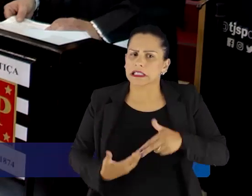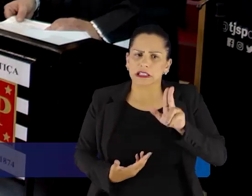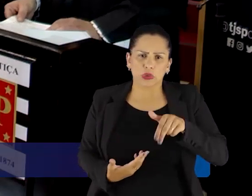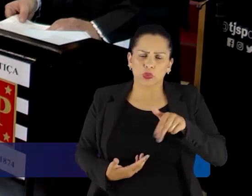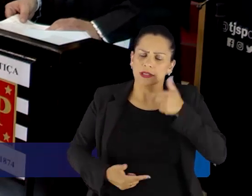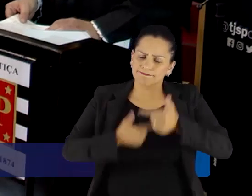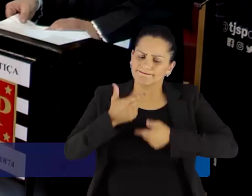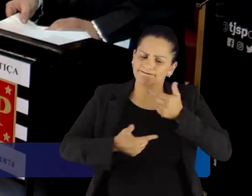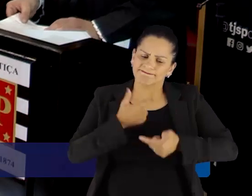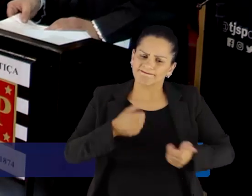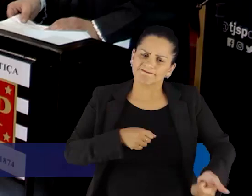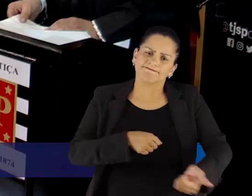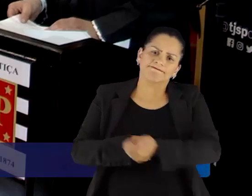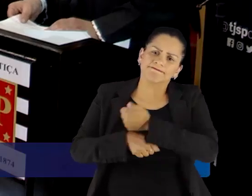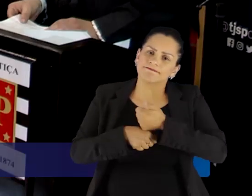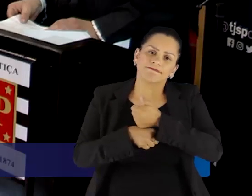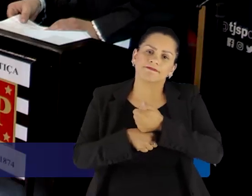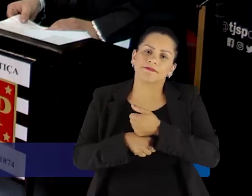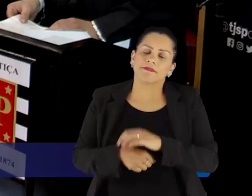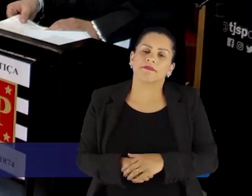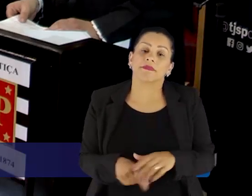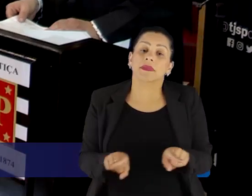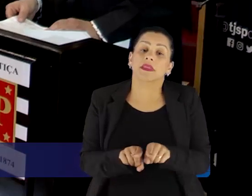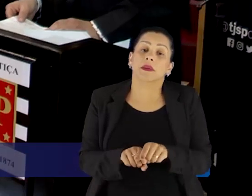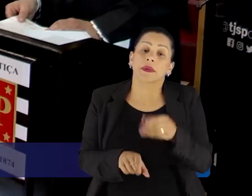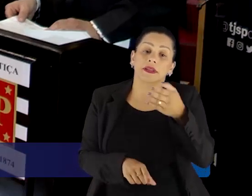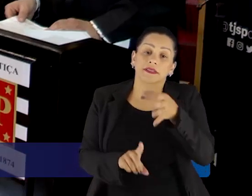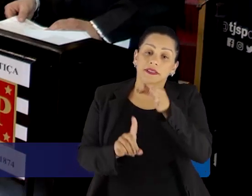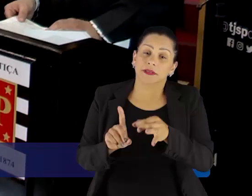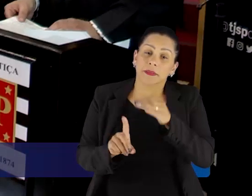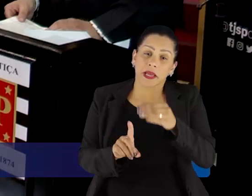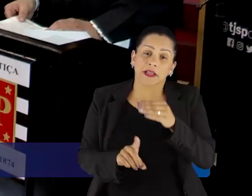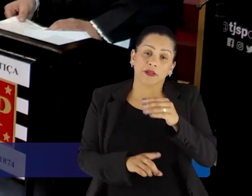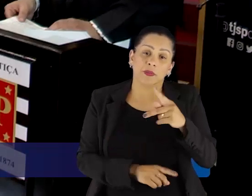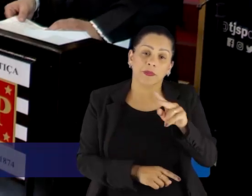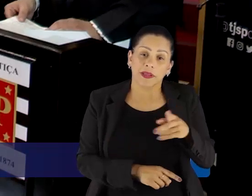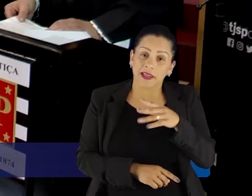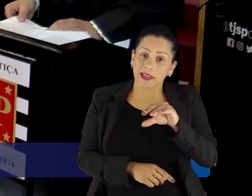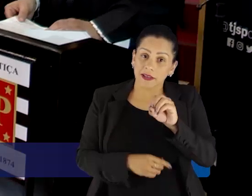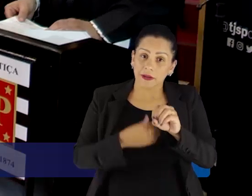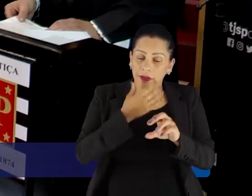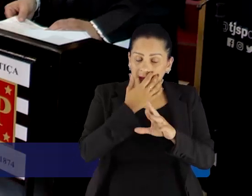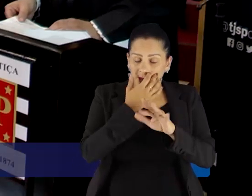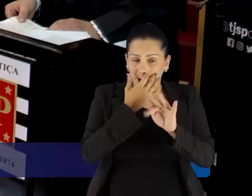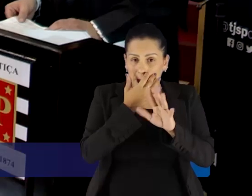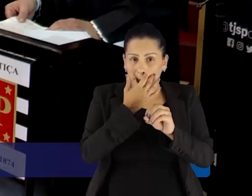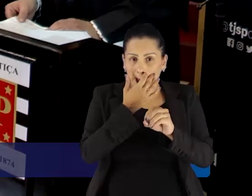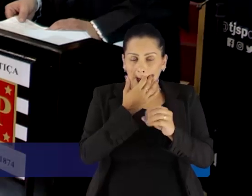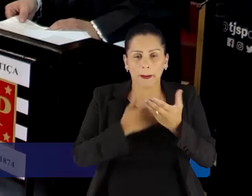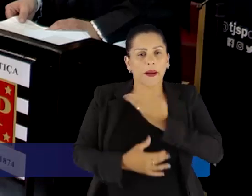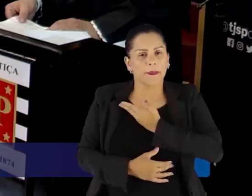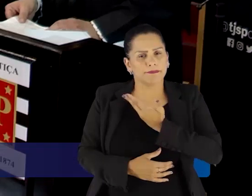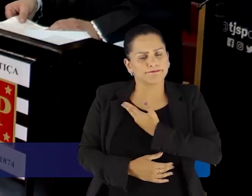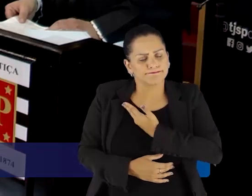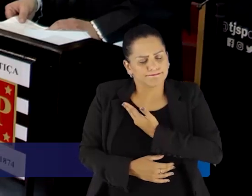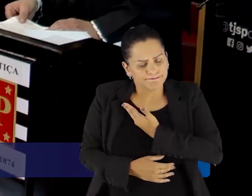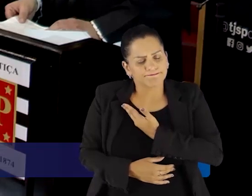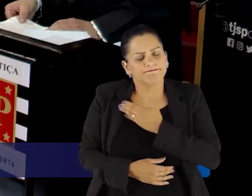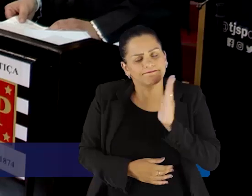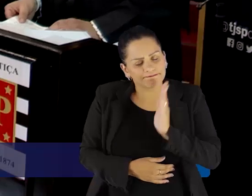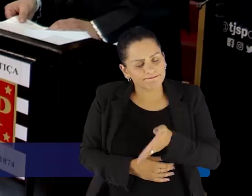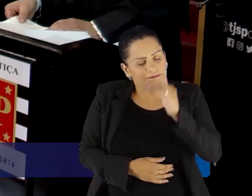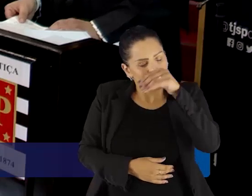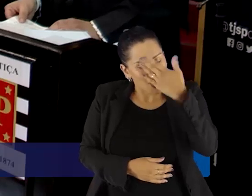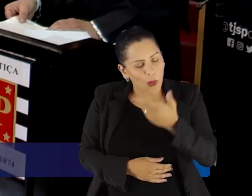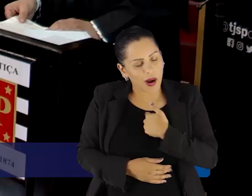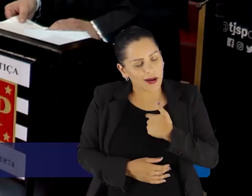profissional o eminente Desembargador Geraldo Francisco Pinheiro Franco cava e fraterno colega aqui